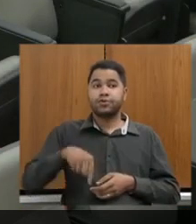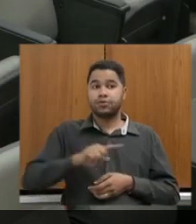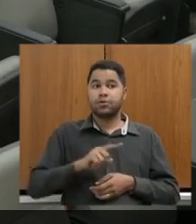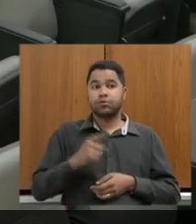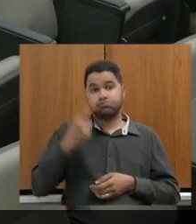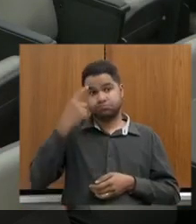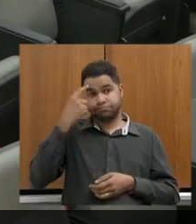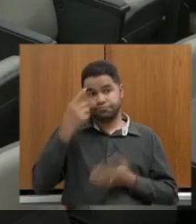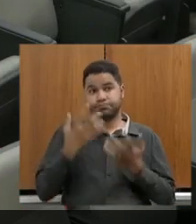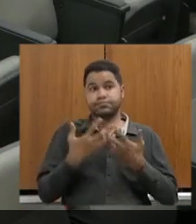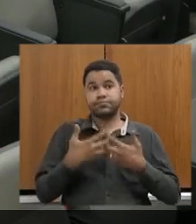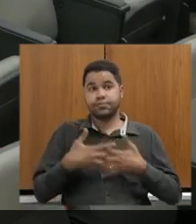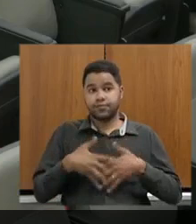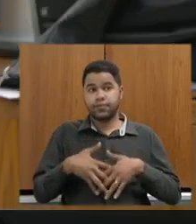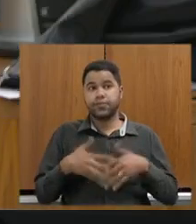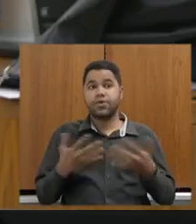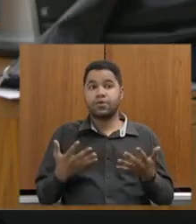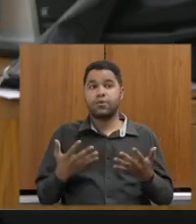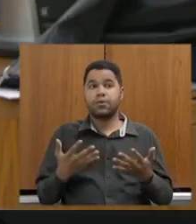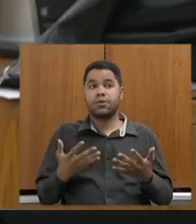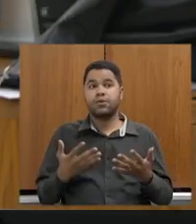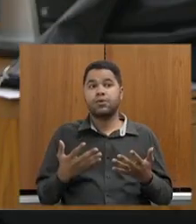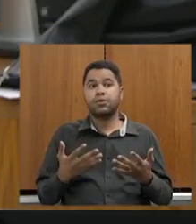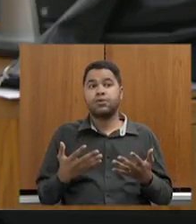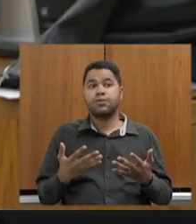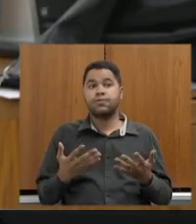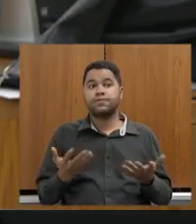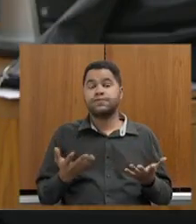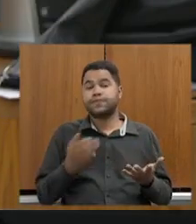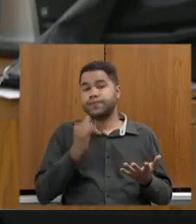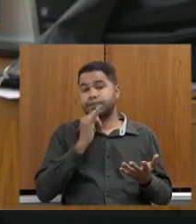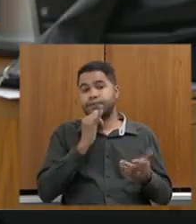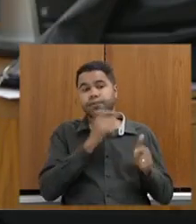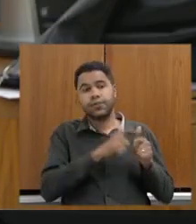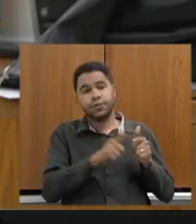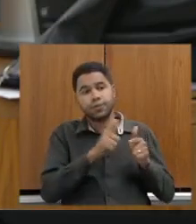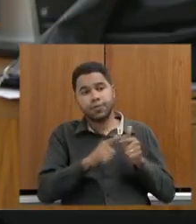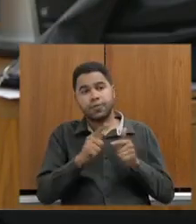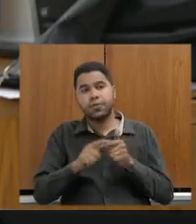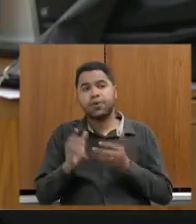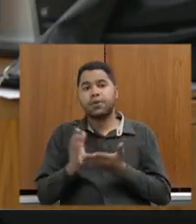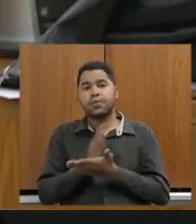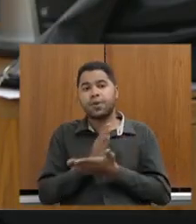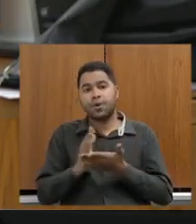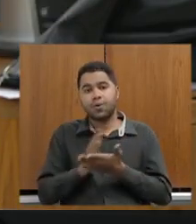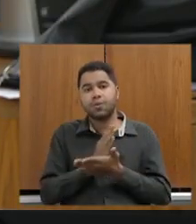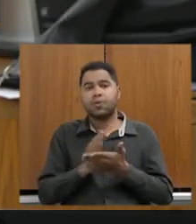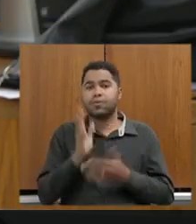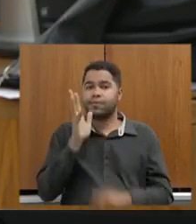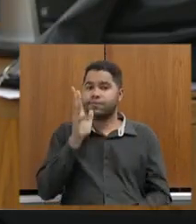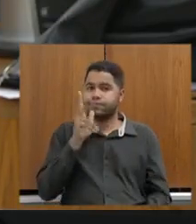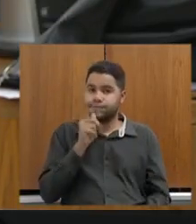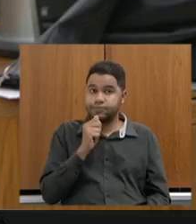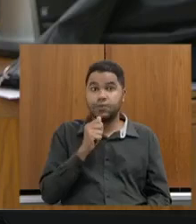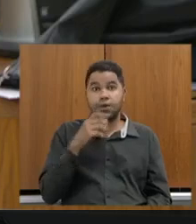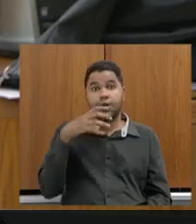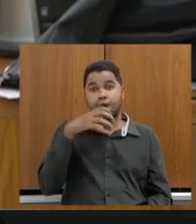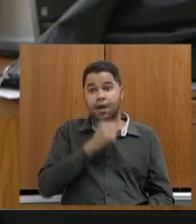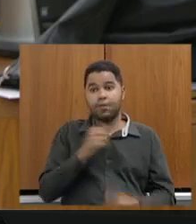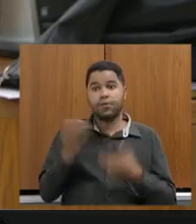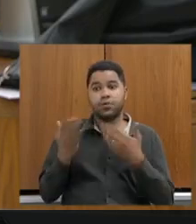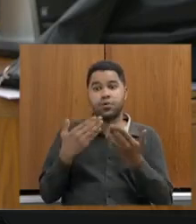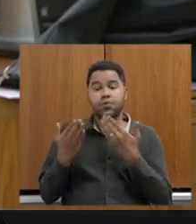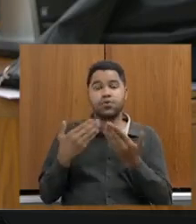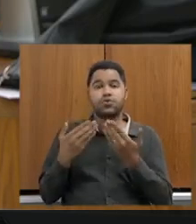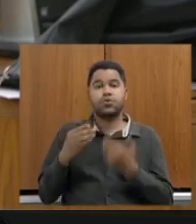cientes né hoje que eu tive a ciência desse teve parece ter um problema lá com algumas questões de demora pra te uma rápida conversa